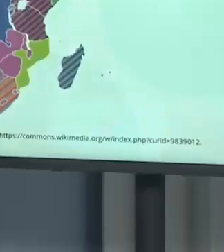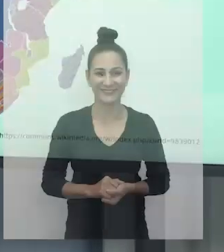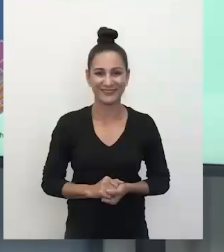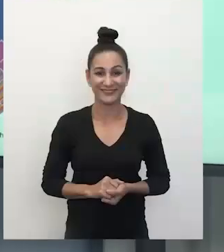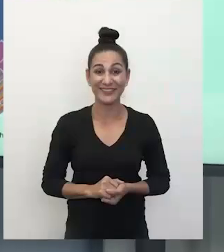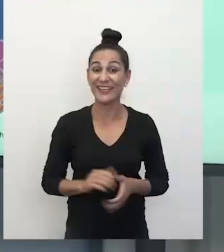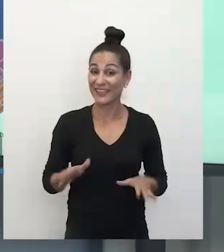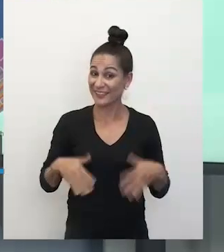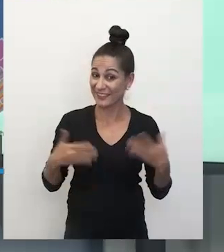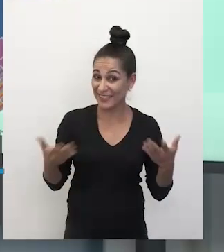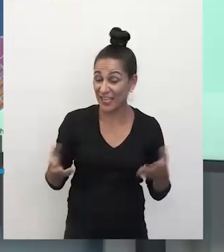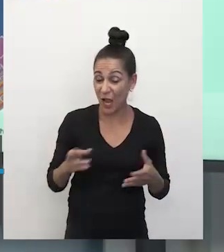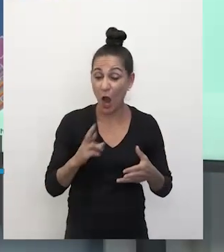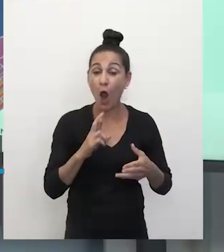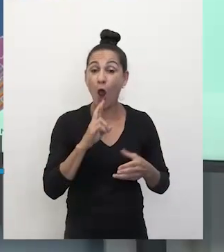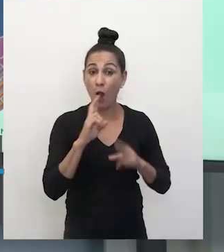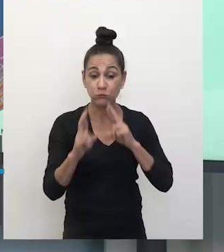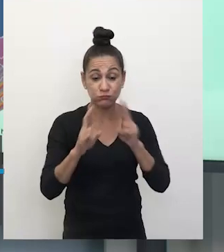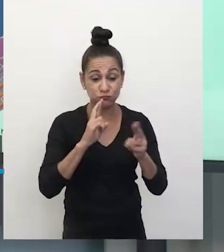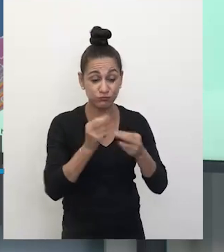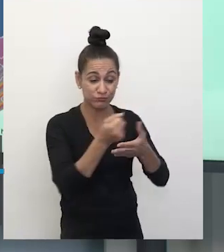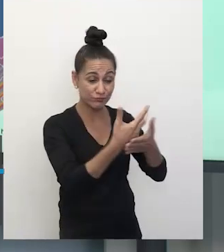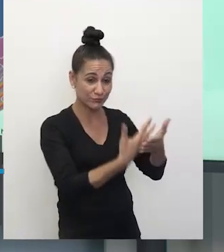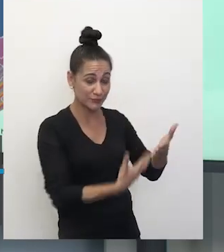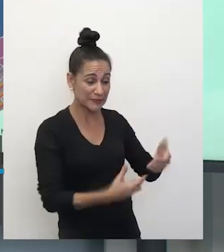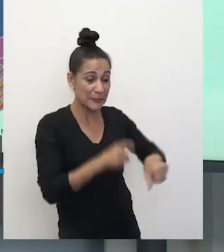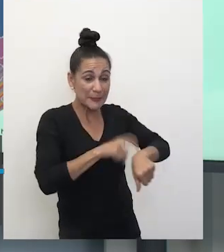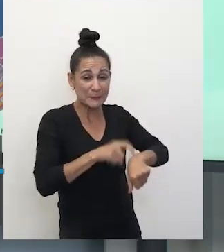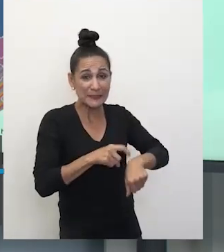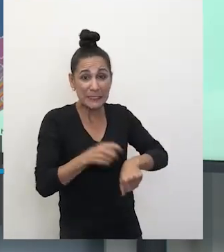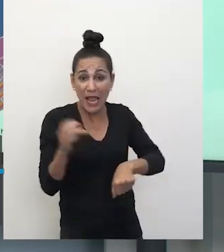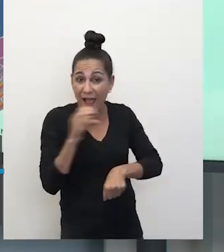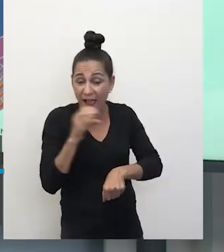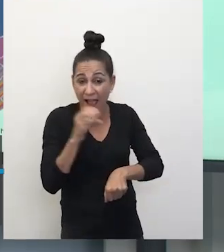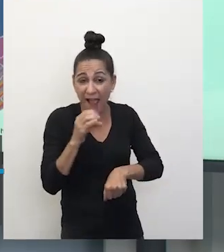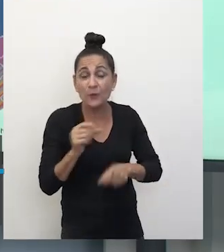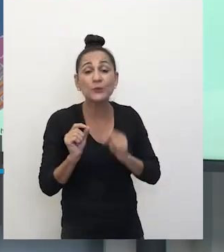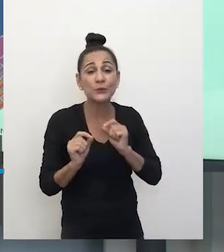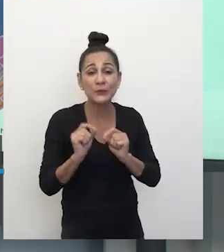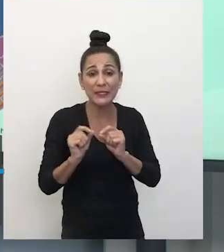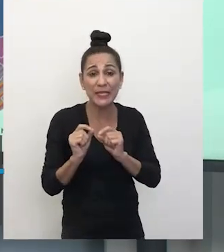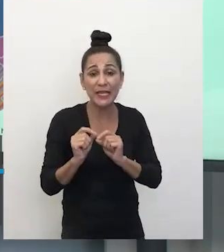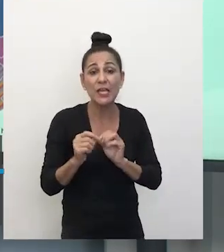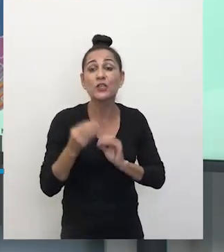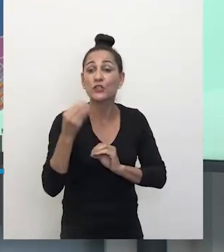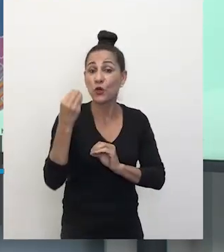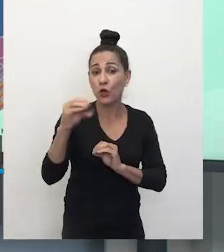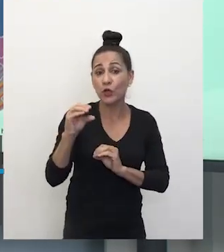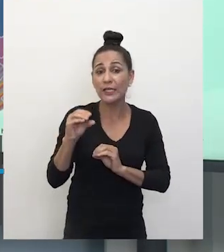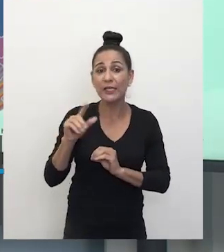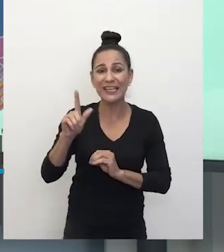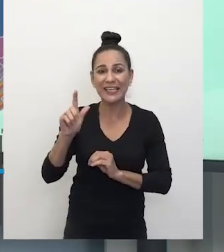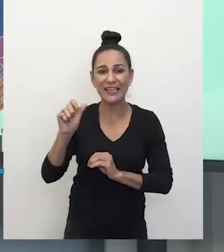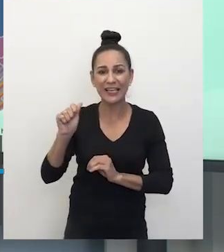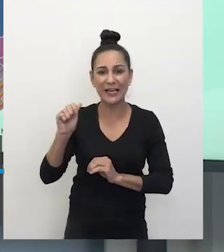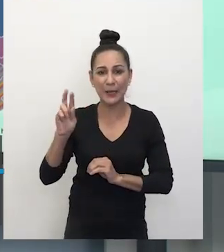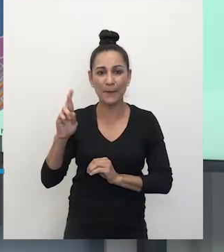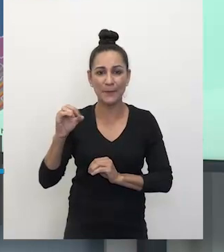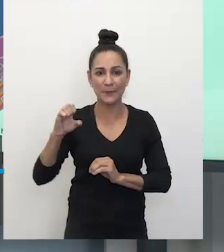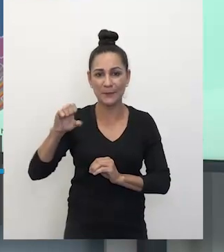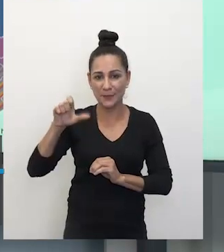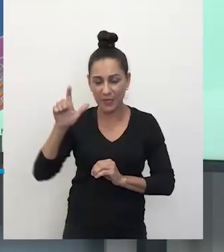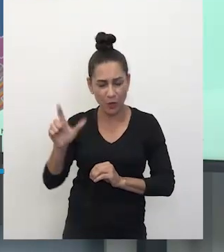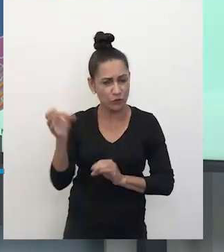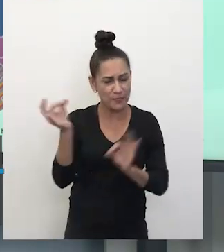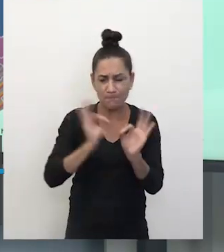é isso aí bastante que se passa no chat mas o tempo tá curto eu só quero colocar aqui o interessante que o Gabriel colocou e